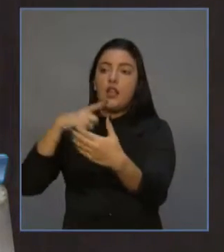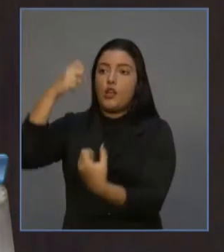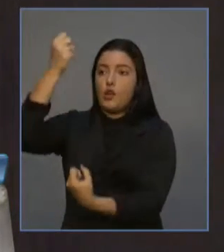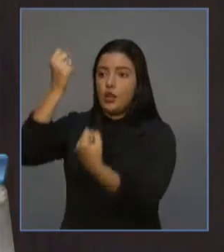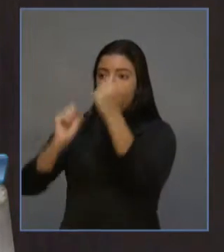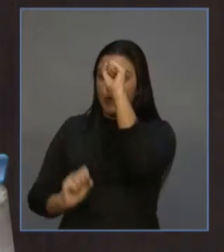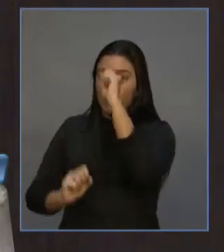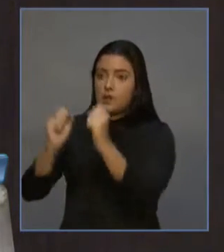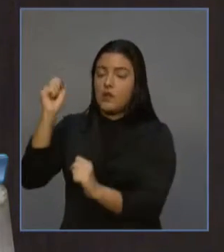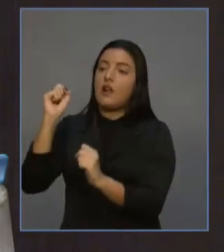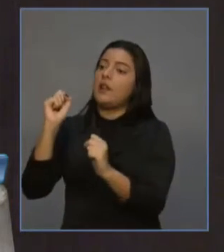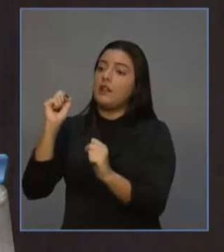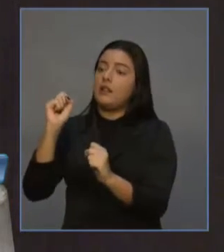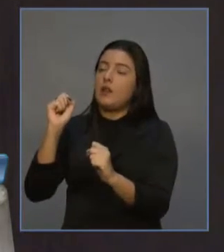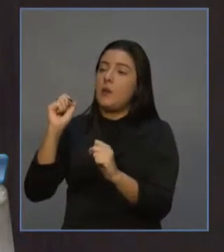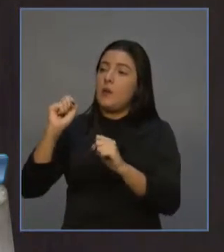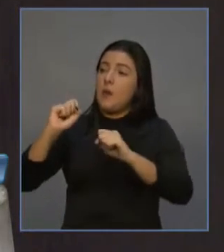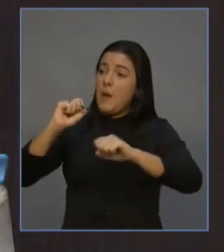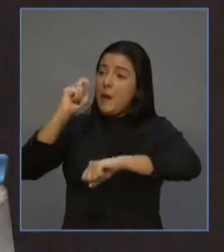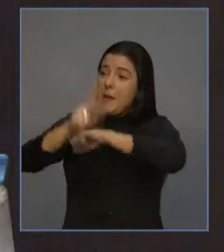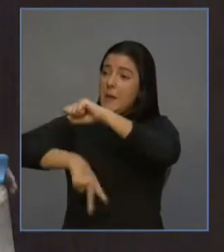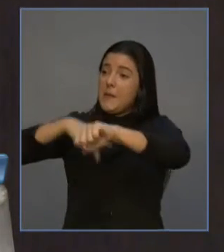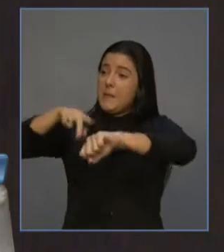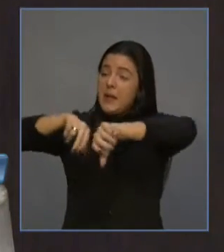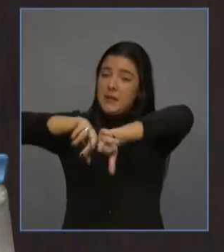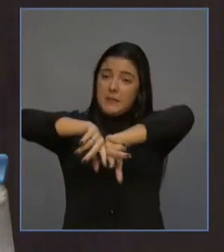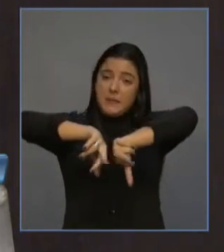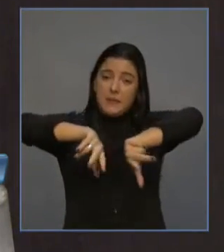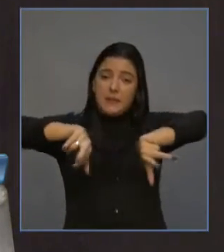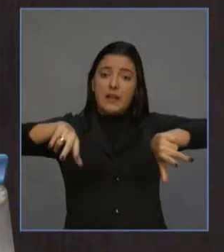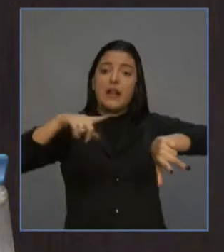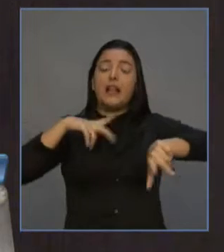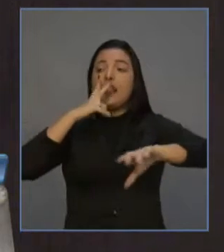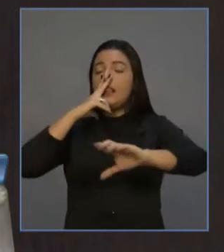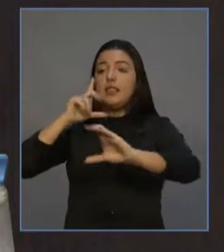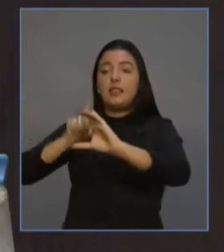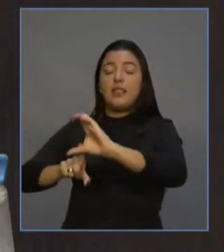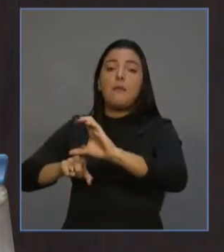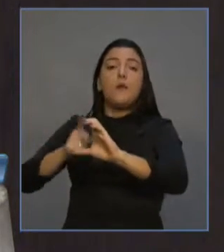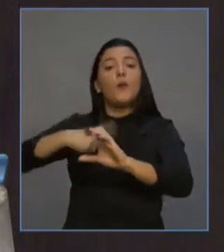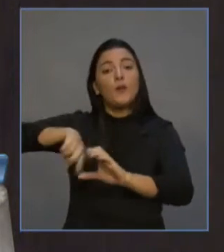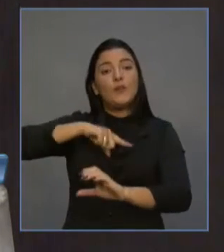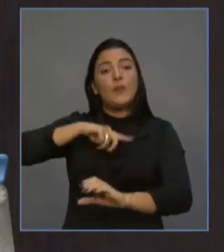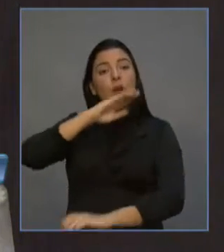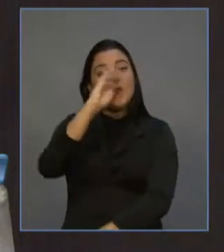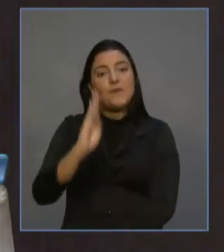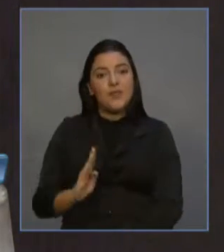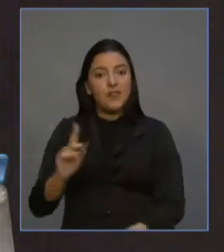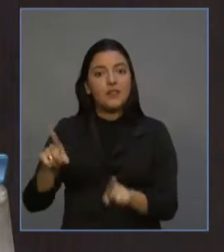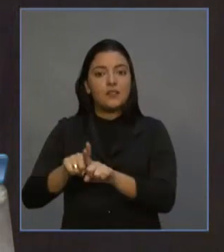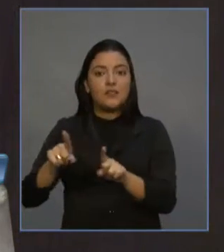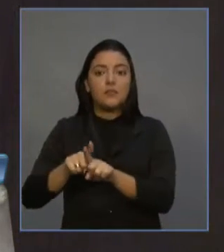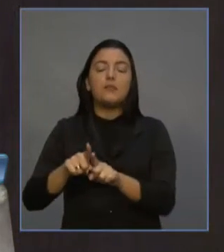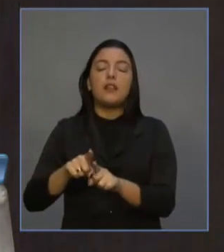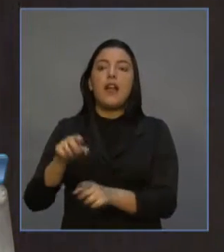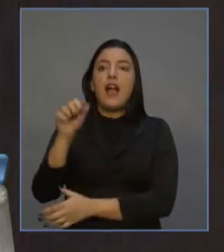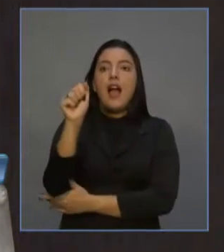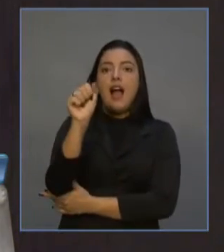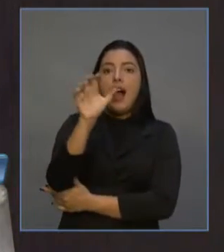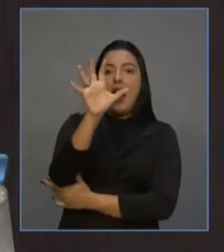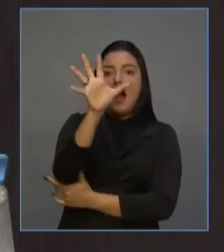desindustrialização de vários países, em especial países dependentes como o nosso, países da América